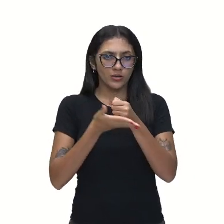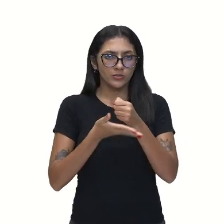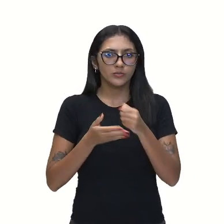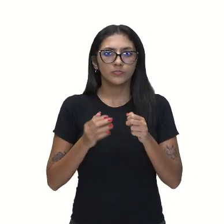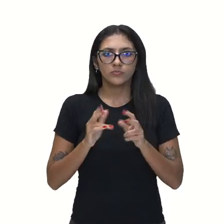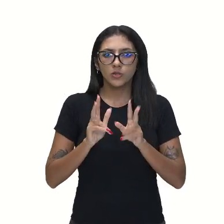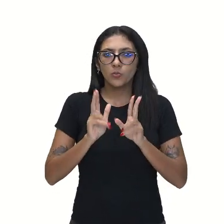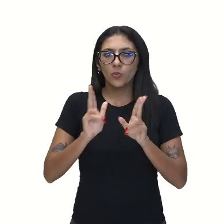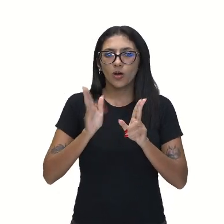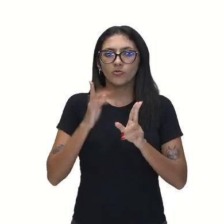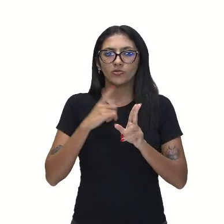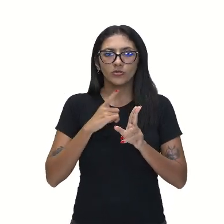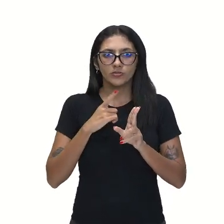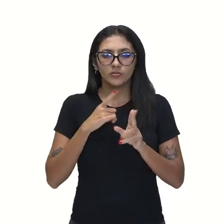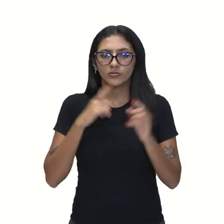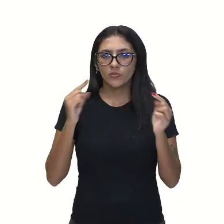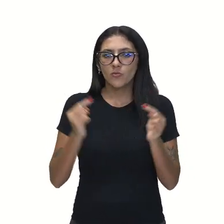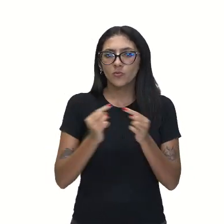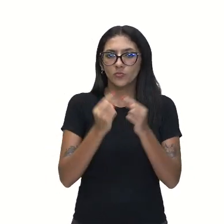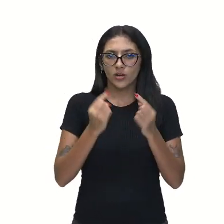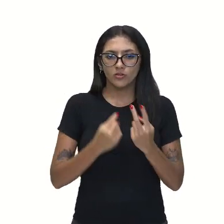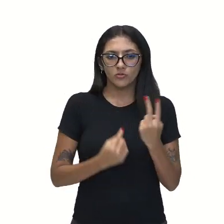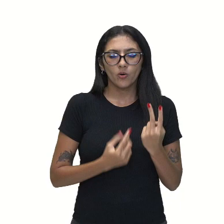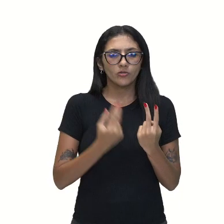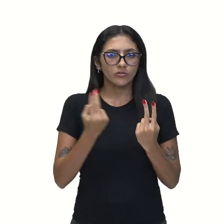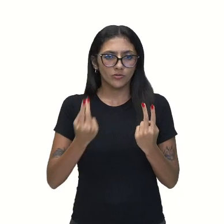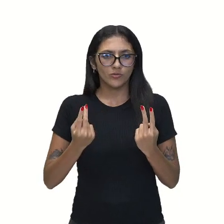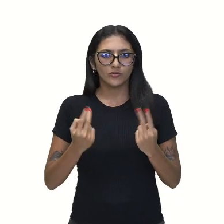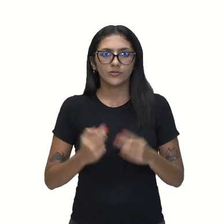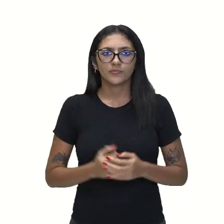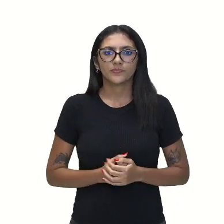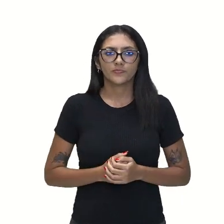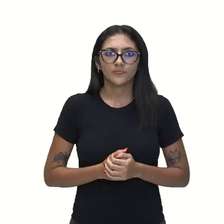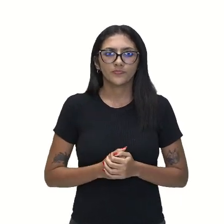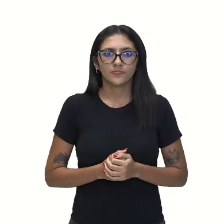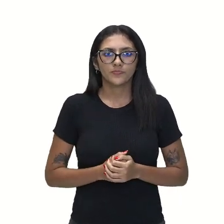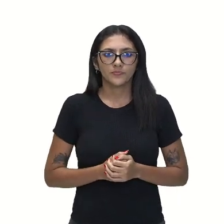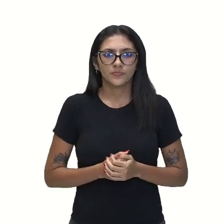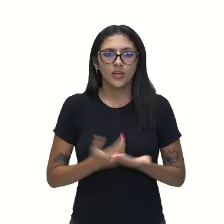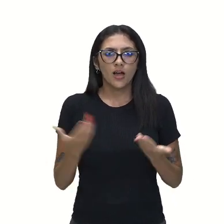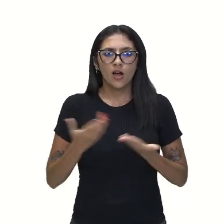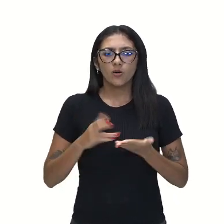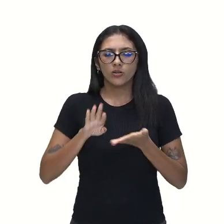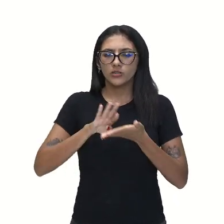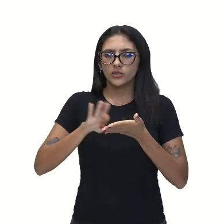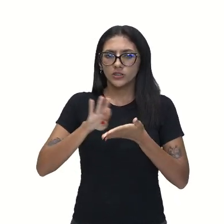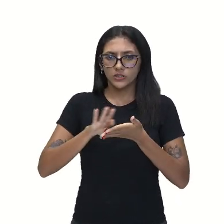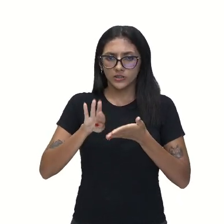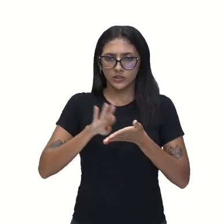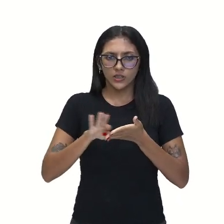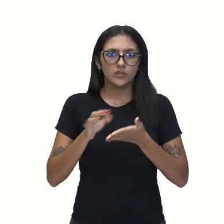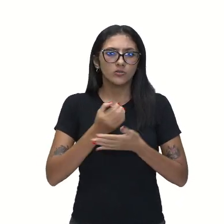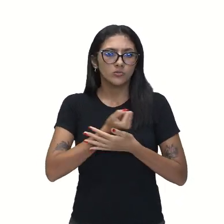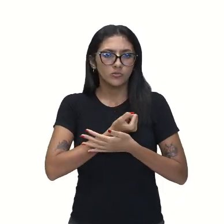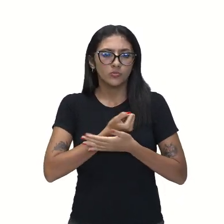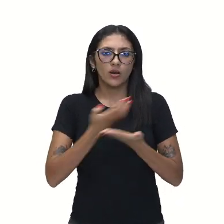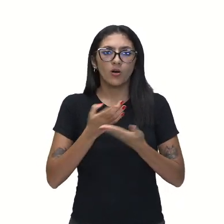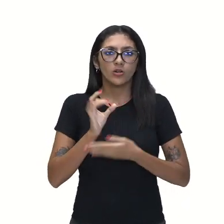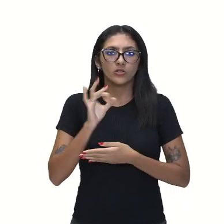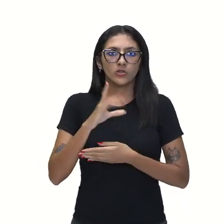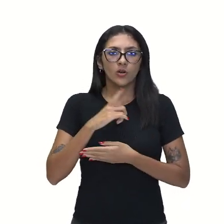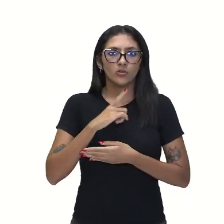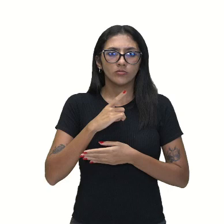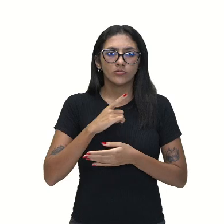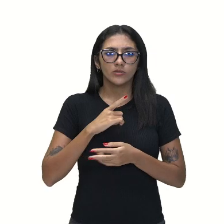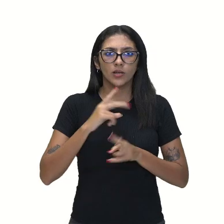iguais, ó. 2 aqui, 2 aqui. O que eu vou fazer? Eu vou desconsiderar essas bases e vou trabalhar somente com os expoentes